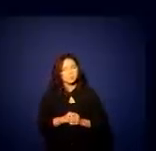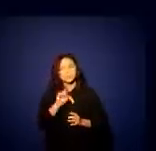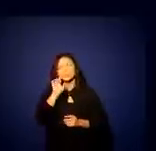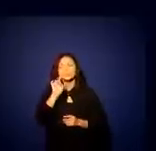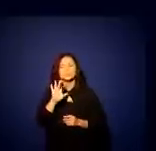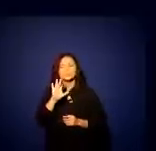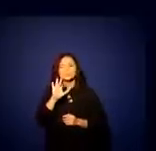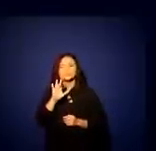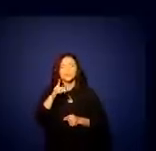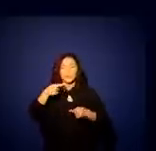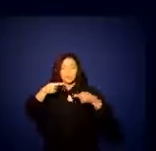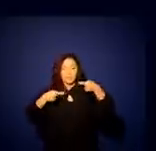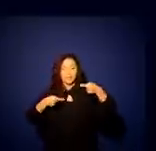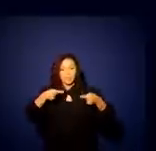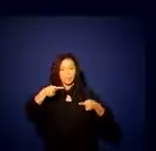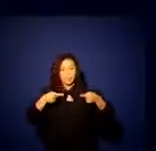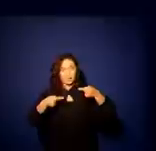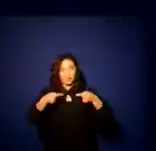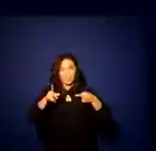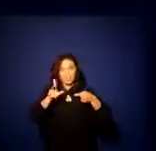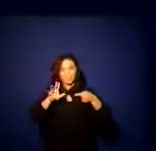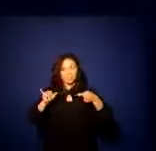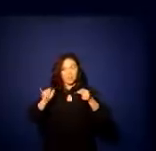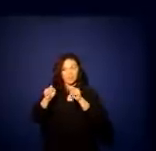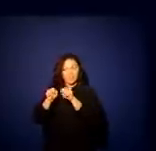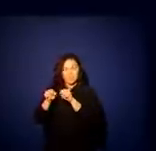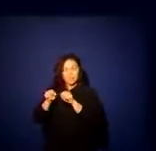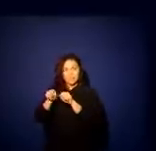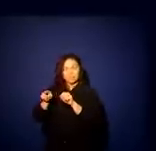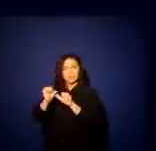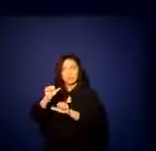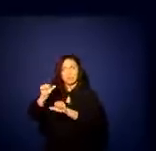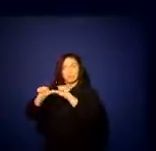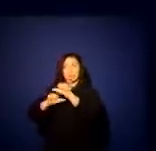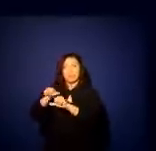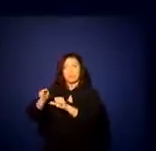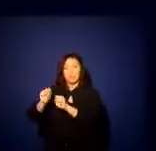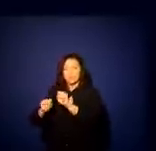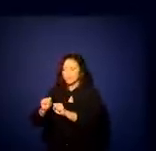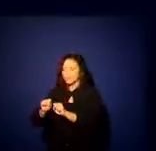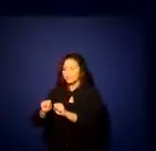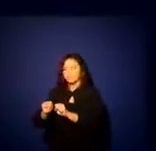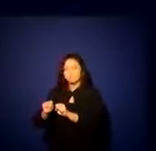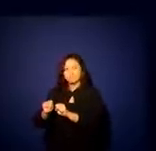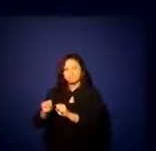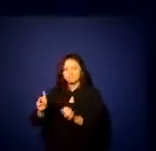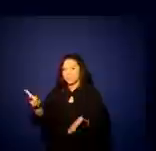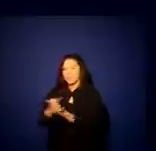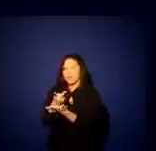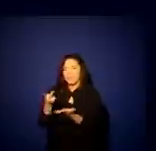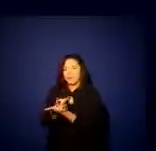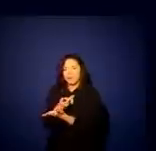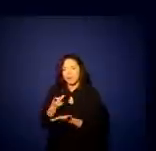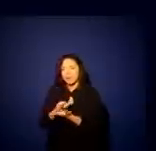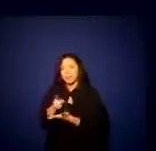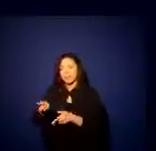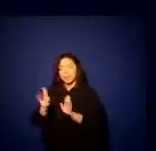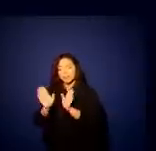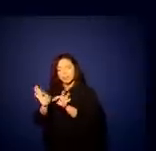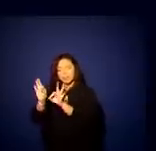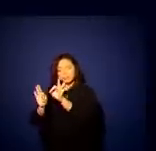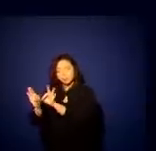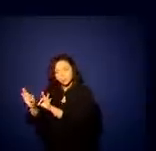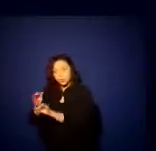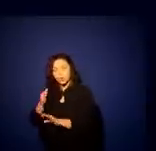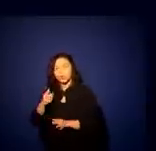de ter essa esse debate de restatizar uma empresa é péssimo na minha visão eu acho que foi feito uma governança séria que